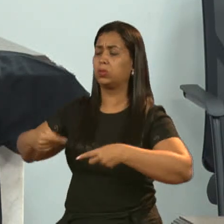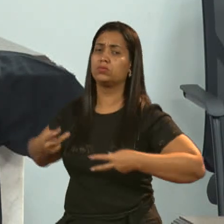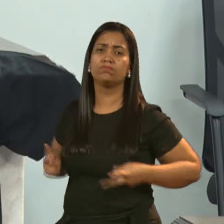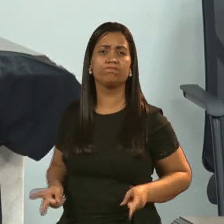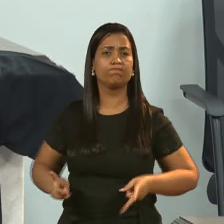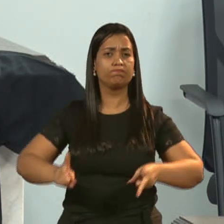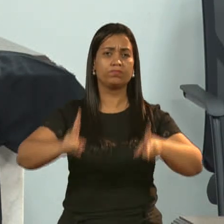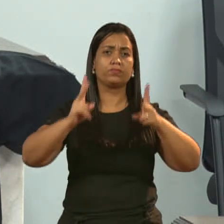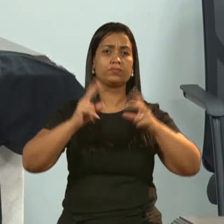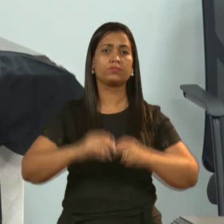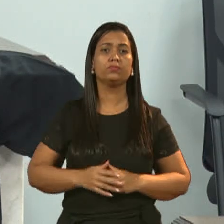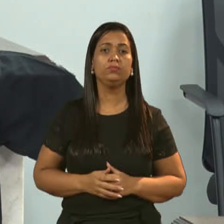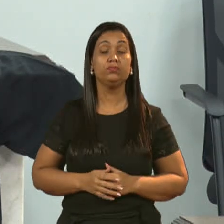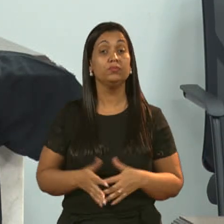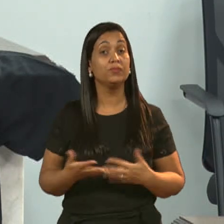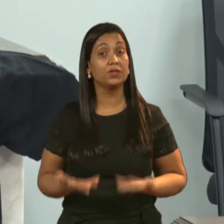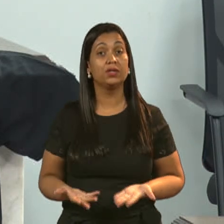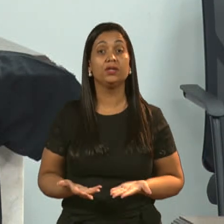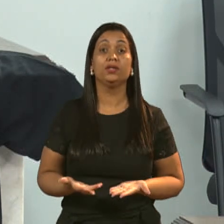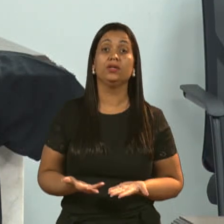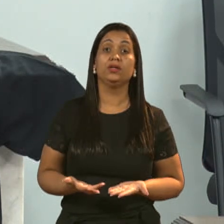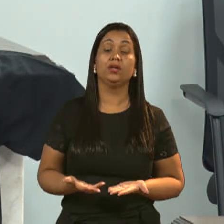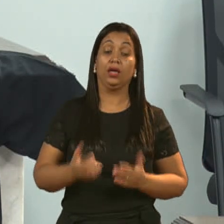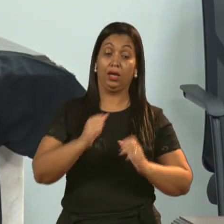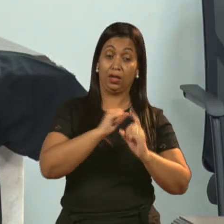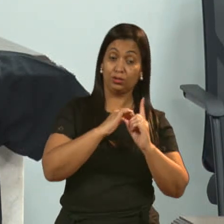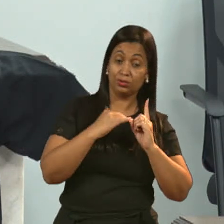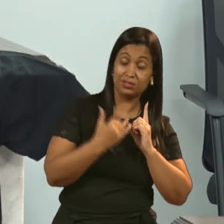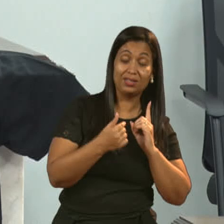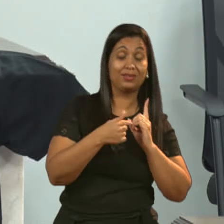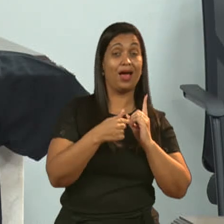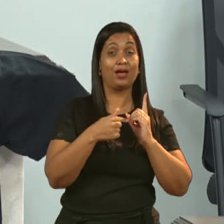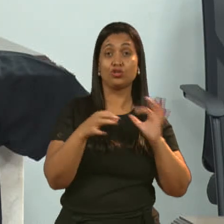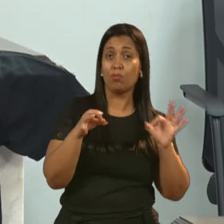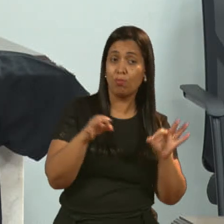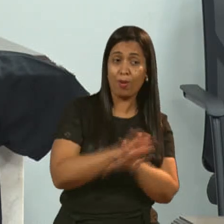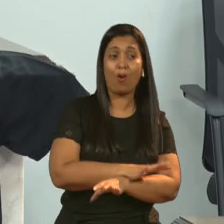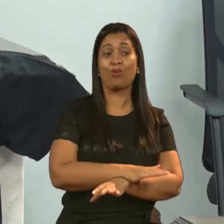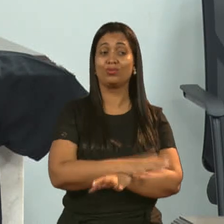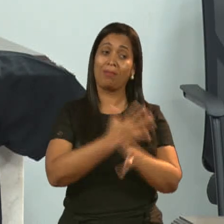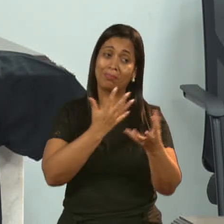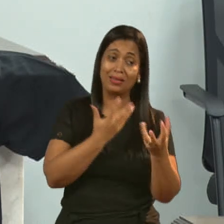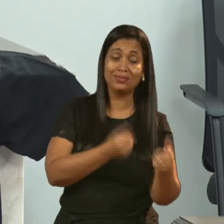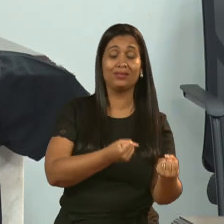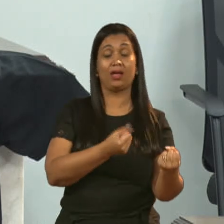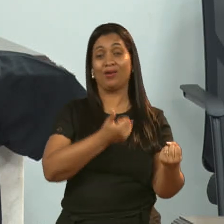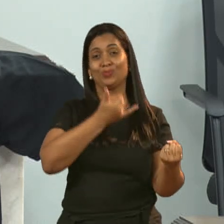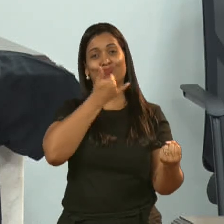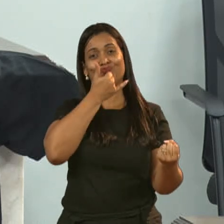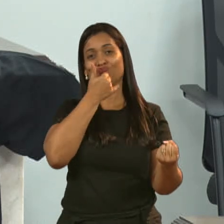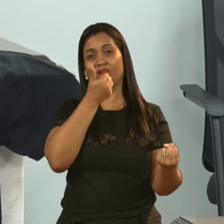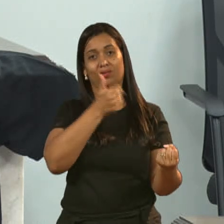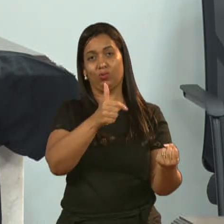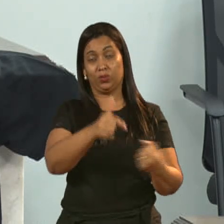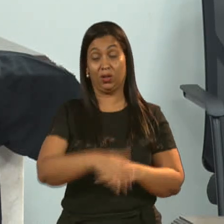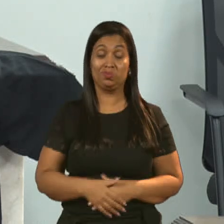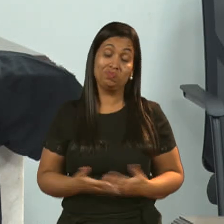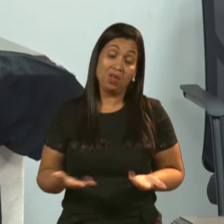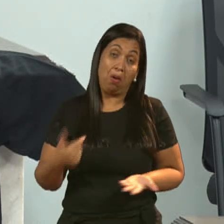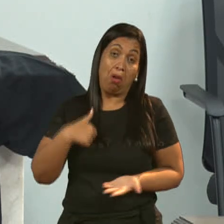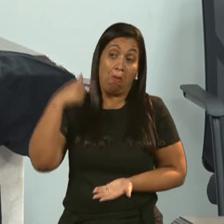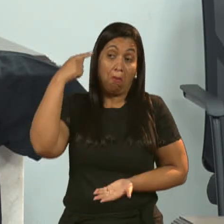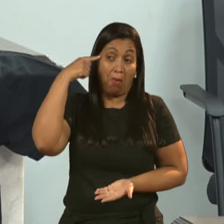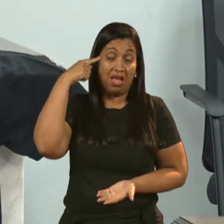permanecem. Infelizmente, a sociedade não está pronta para aderir a esse sistema. Eu acredito que quando a gente